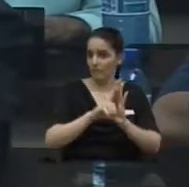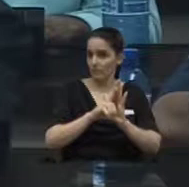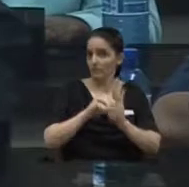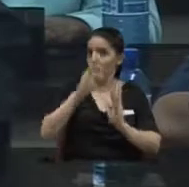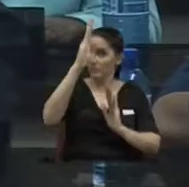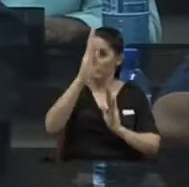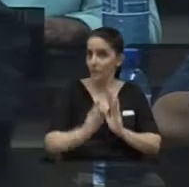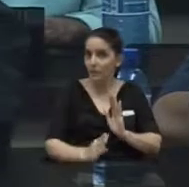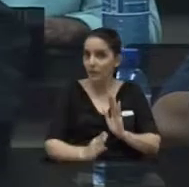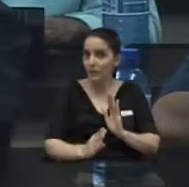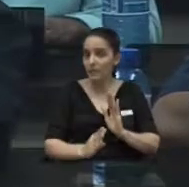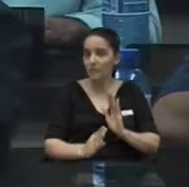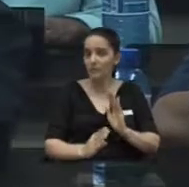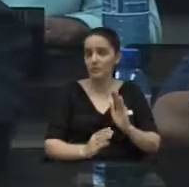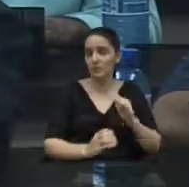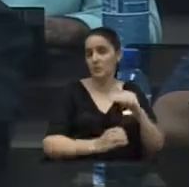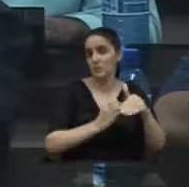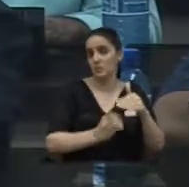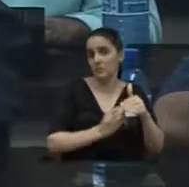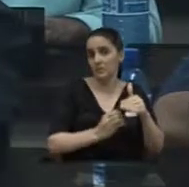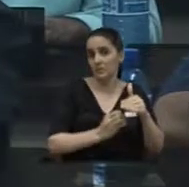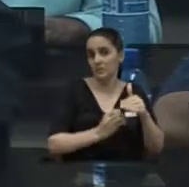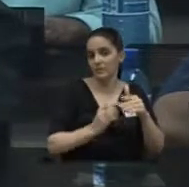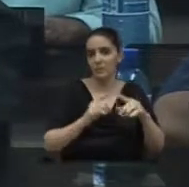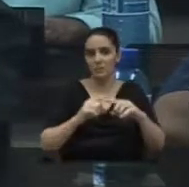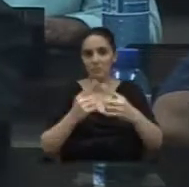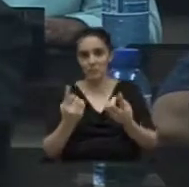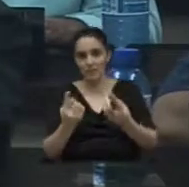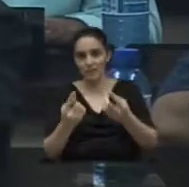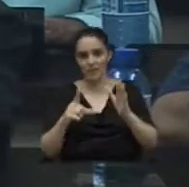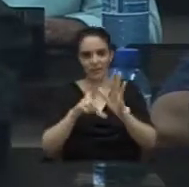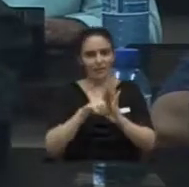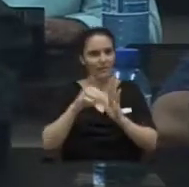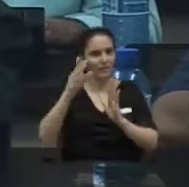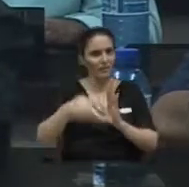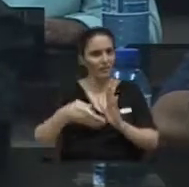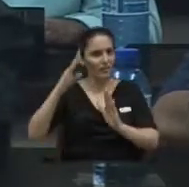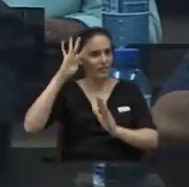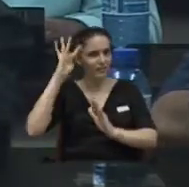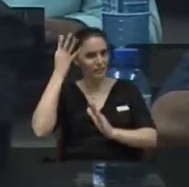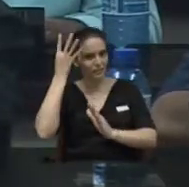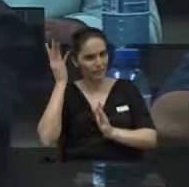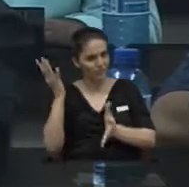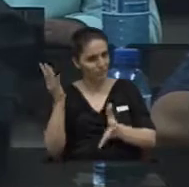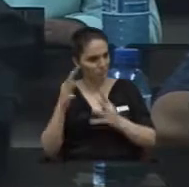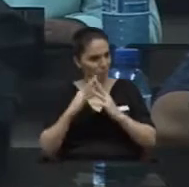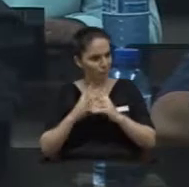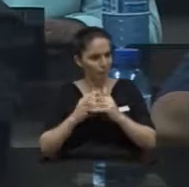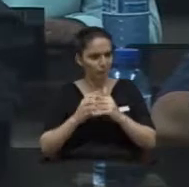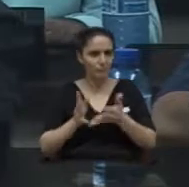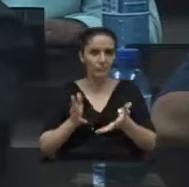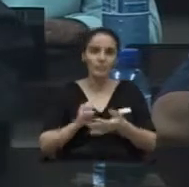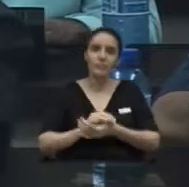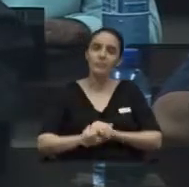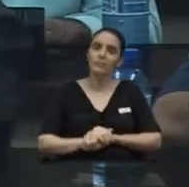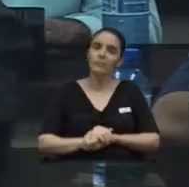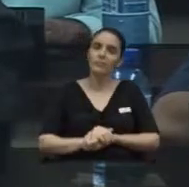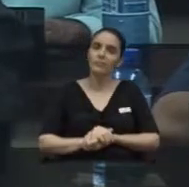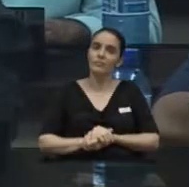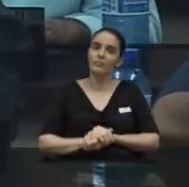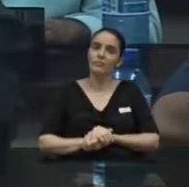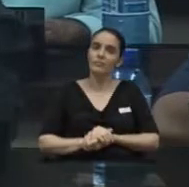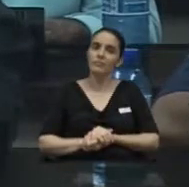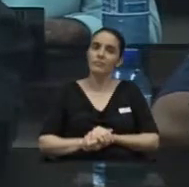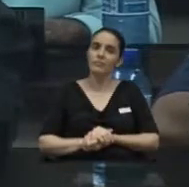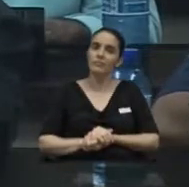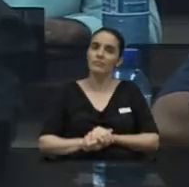companhia. Mas agora, com essa lei, nós estaremos resolvendo isso. Eu só gostaria de enfatizar que aquilo que está sendo